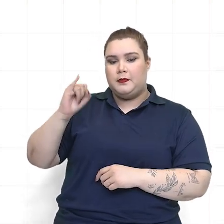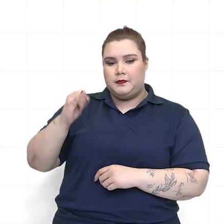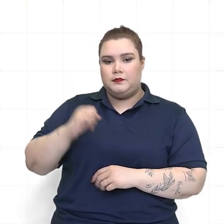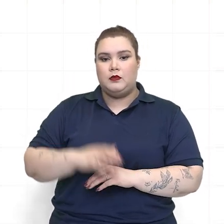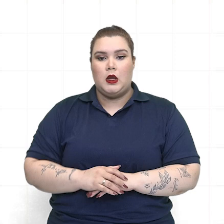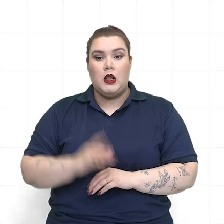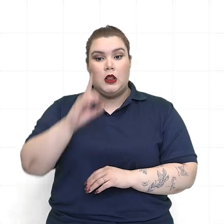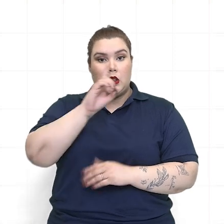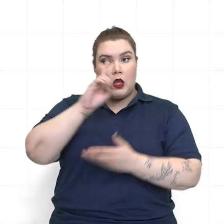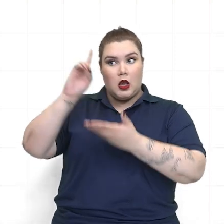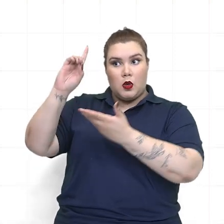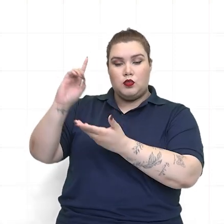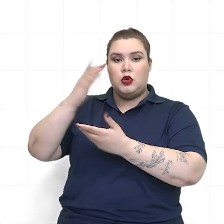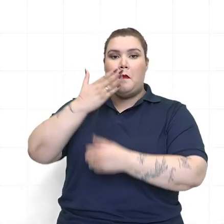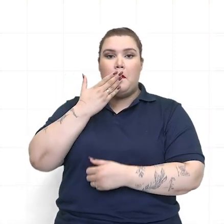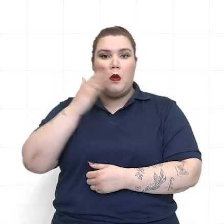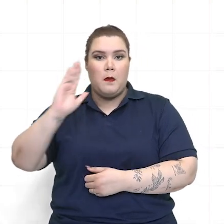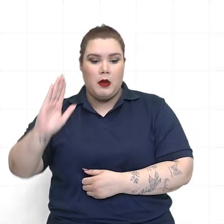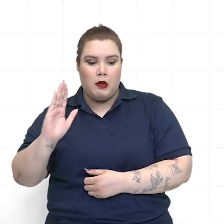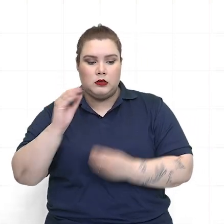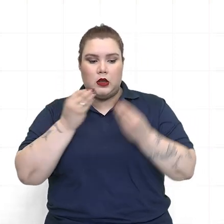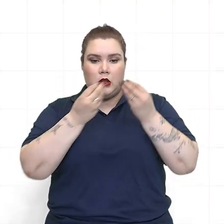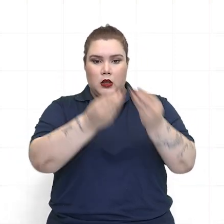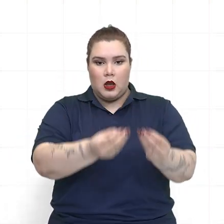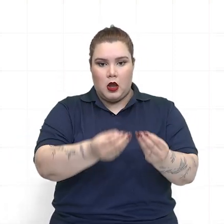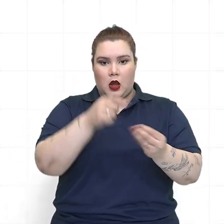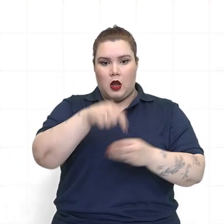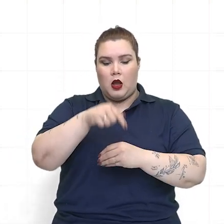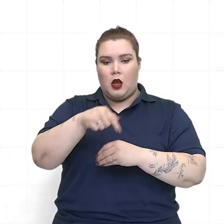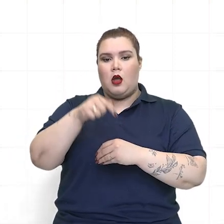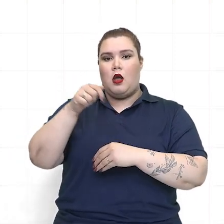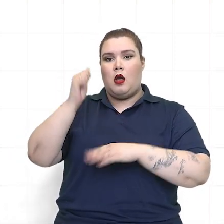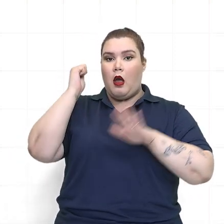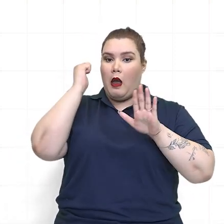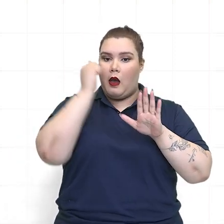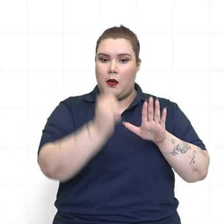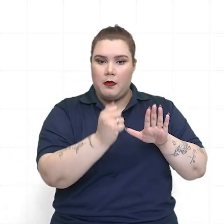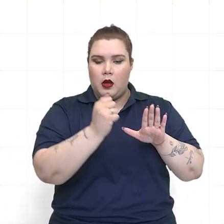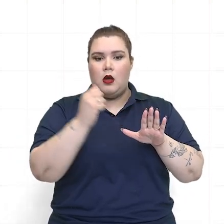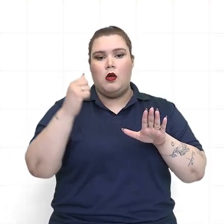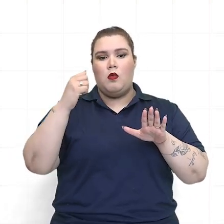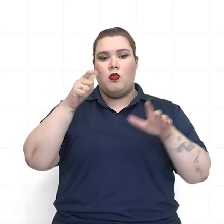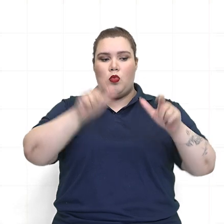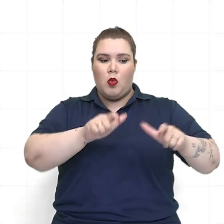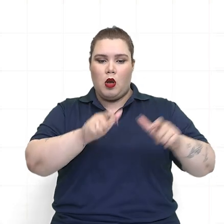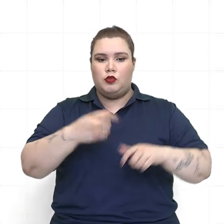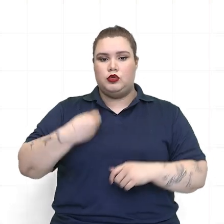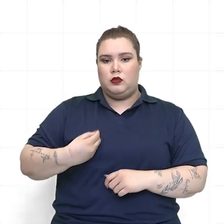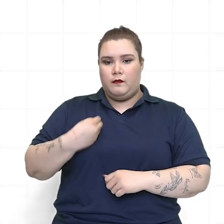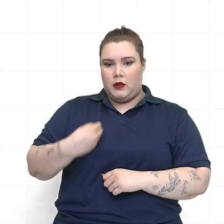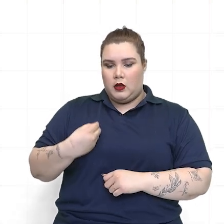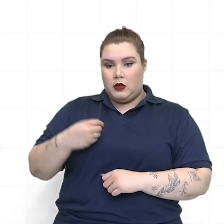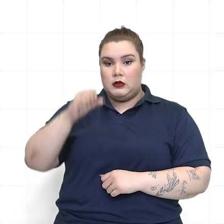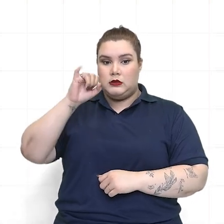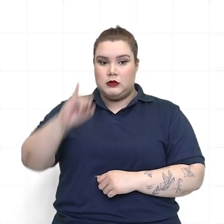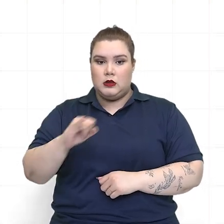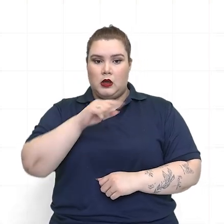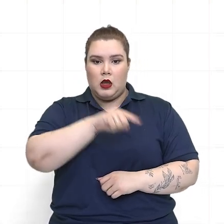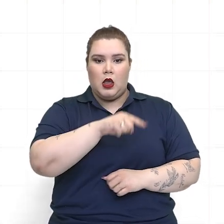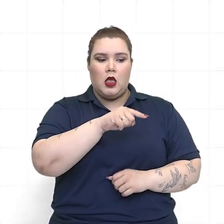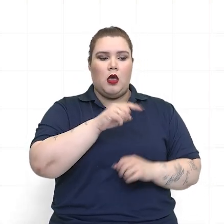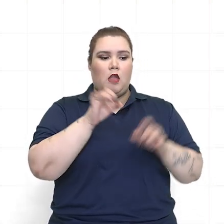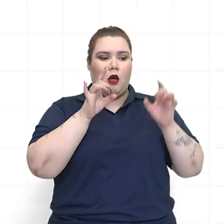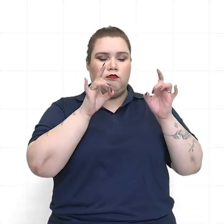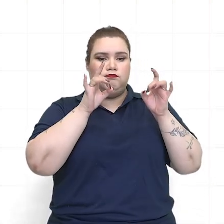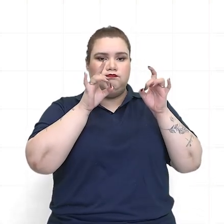a Abraão uma terra e uma grande descendência, se ele deixasse a